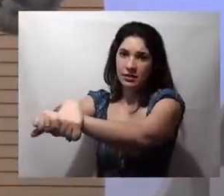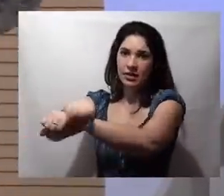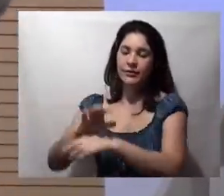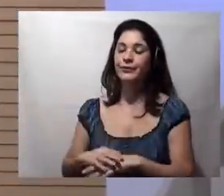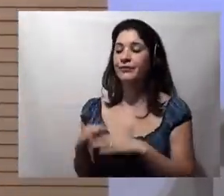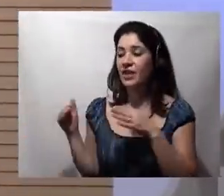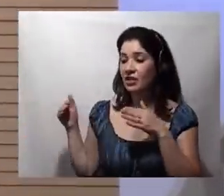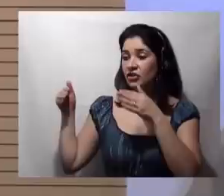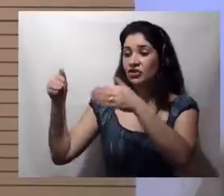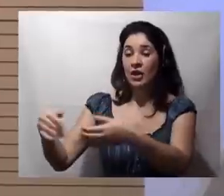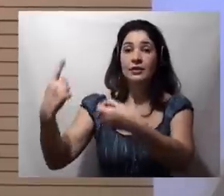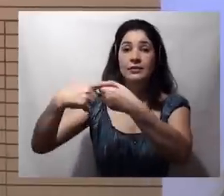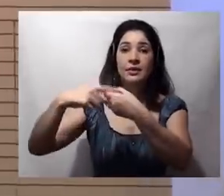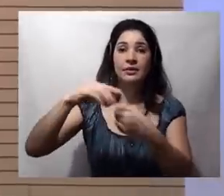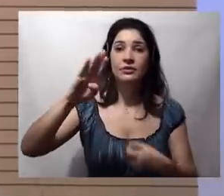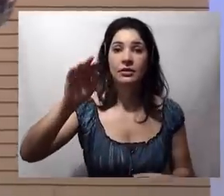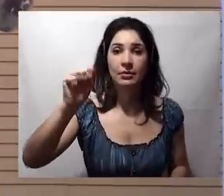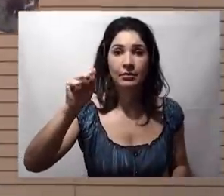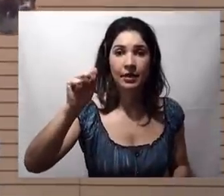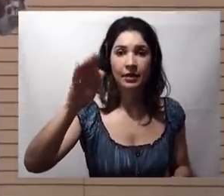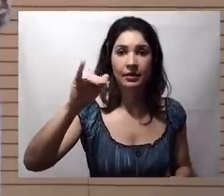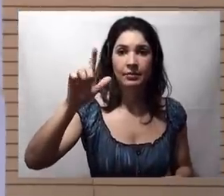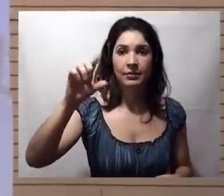chegar na babilônia